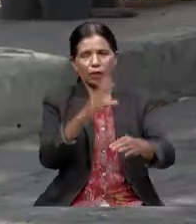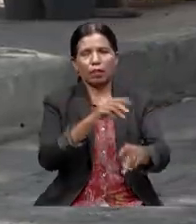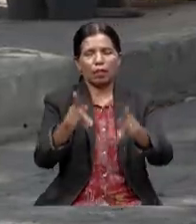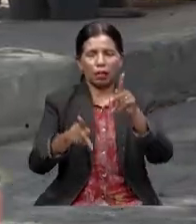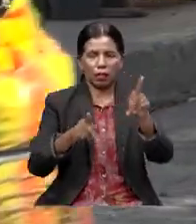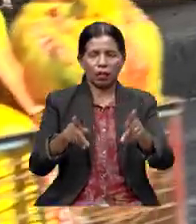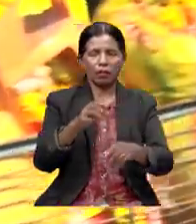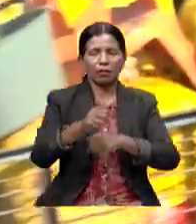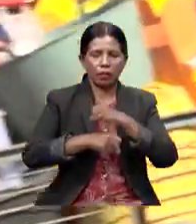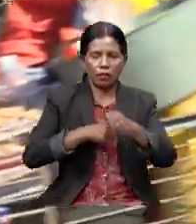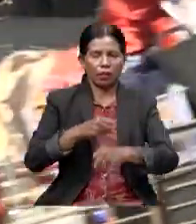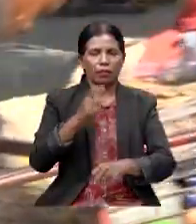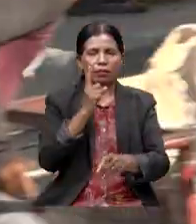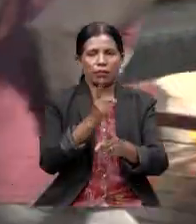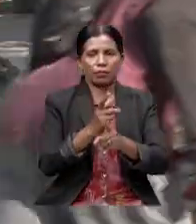ne sofre ela.